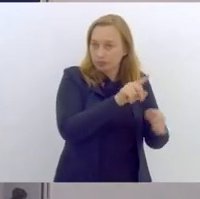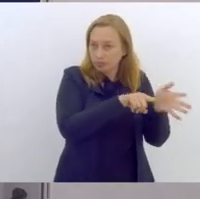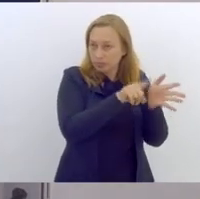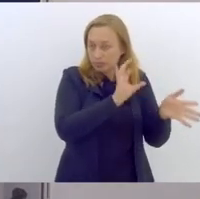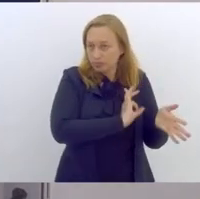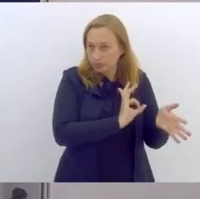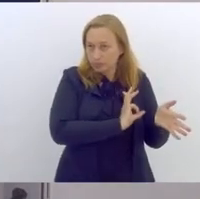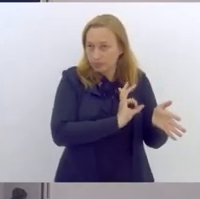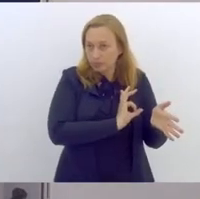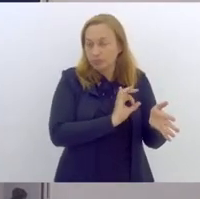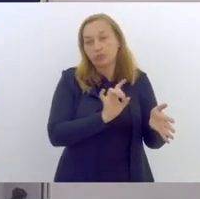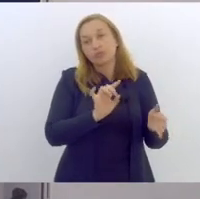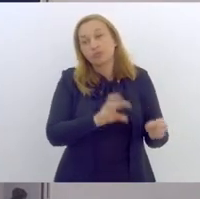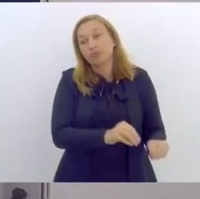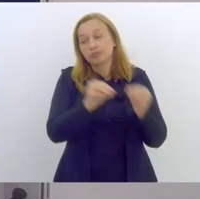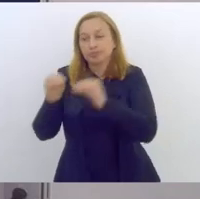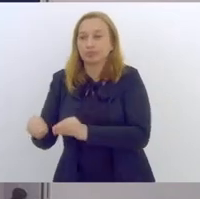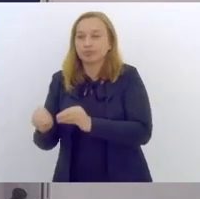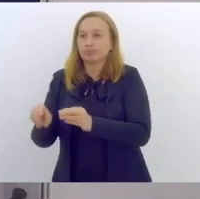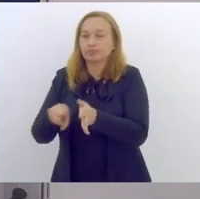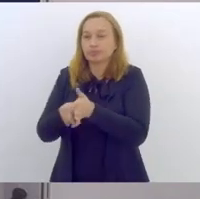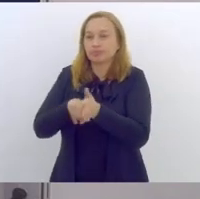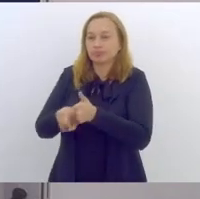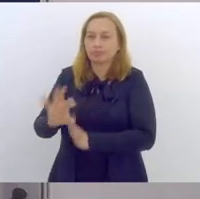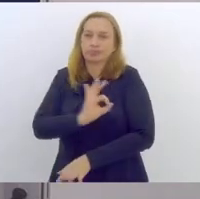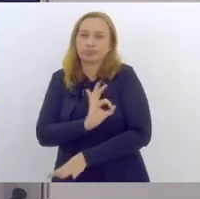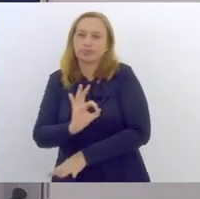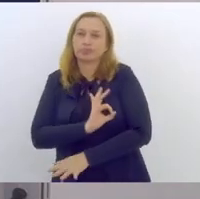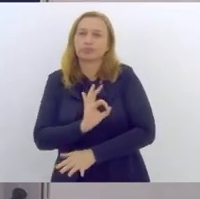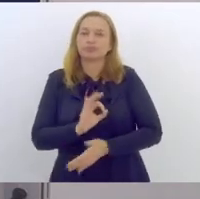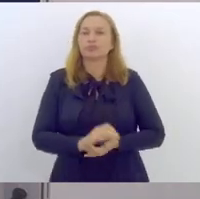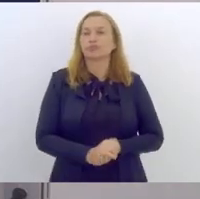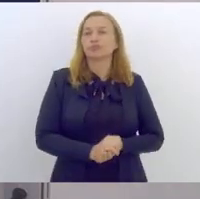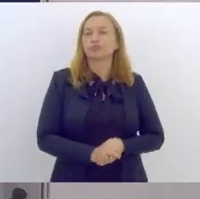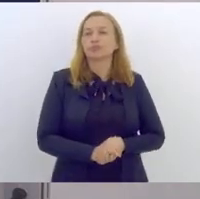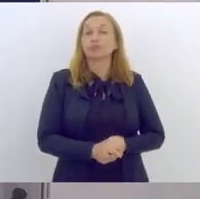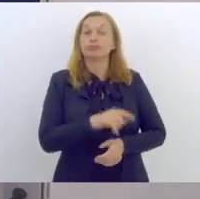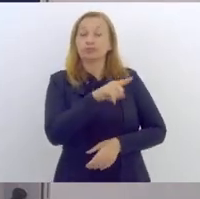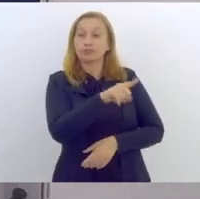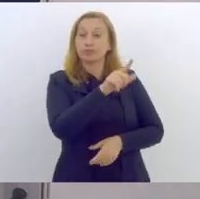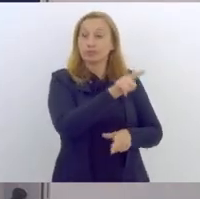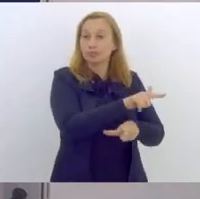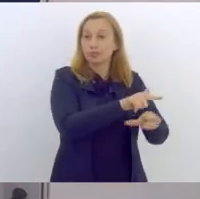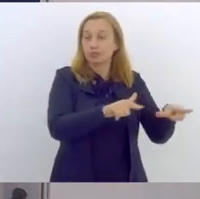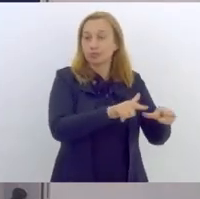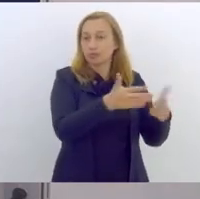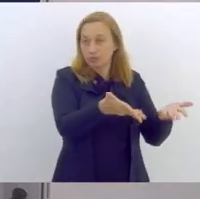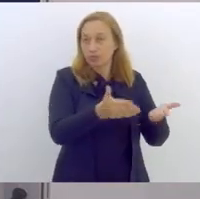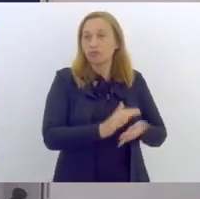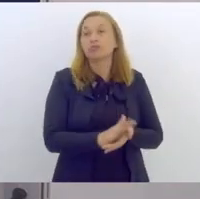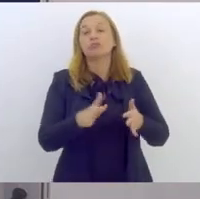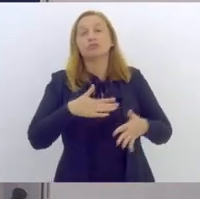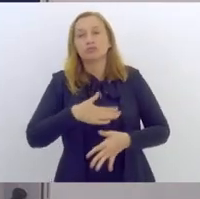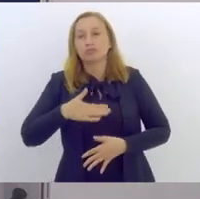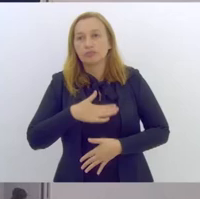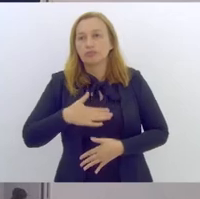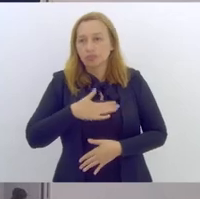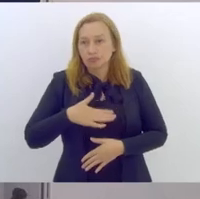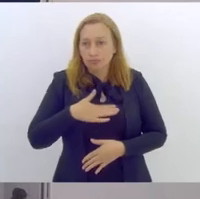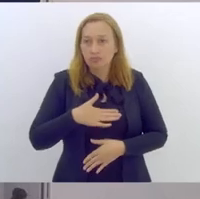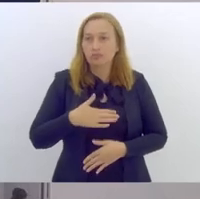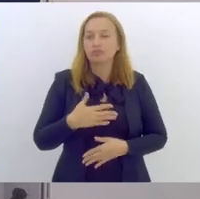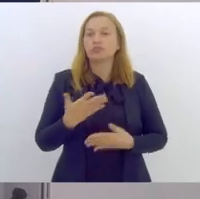o de inspetor E aí o cargo fica vazio então assim a gente gostaria que fosse